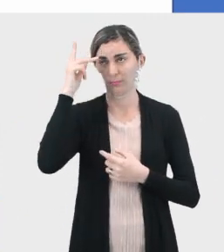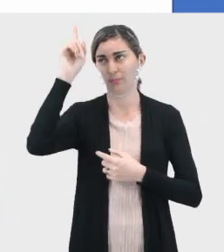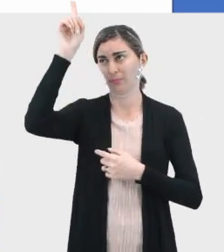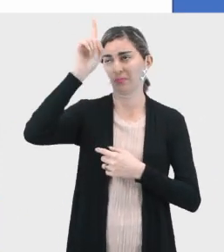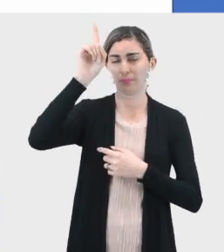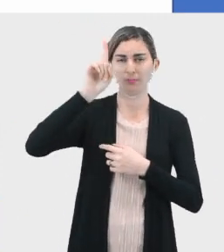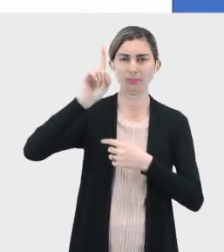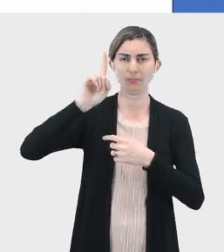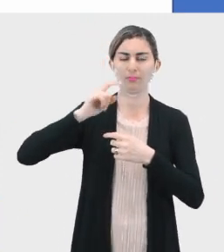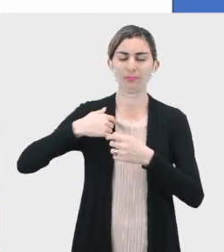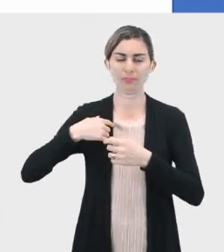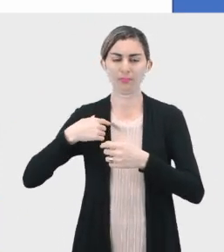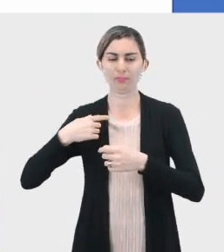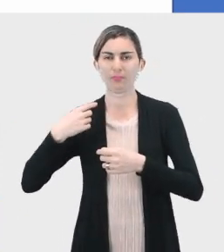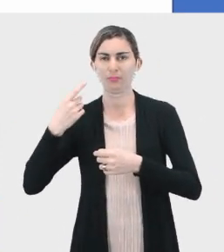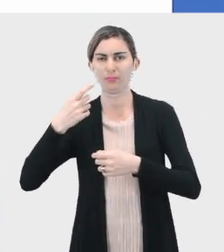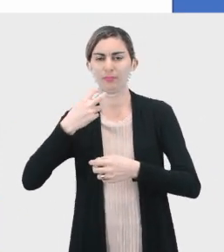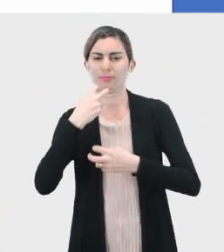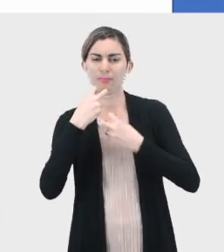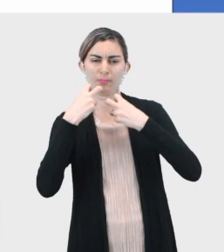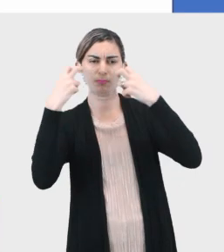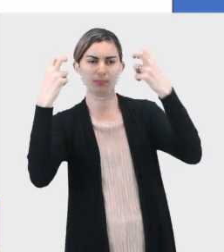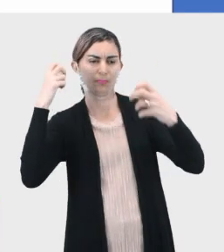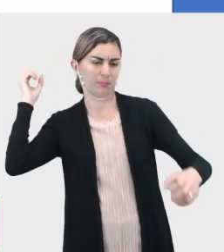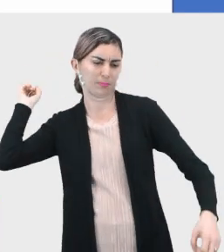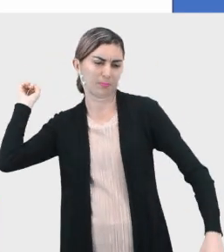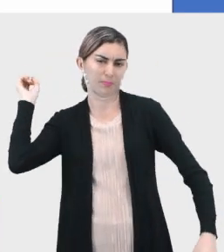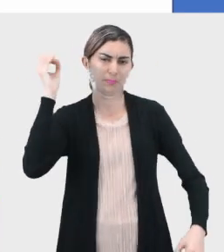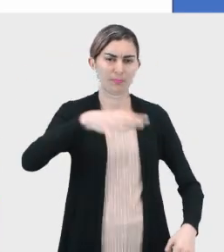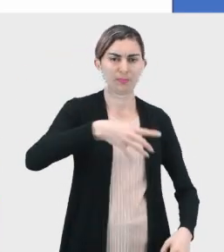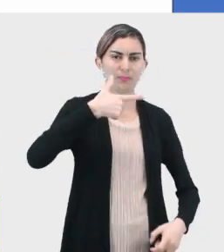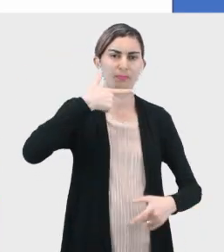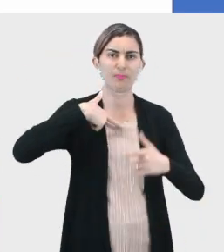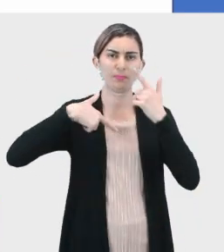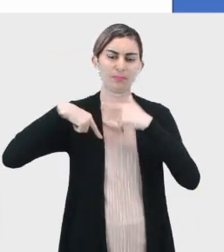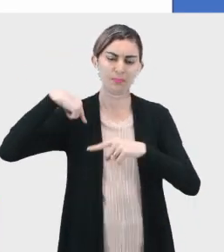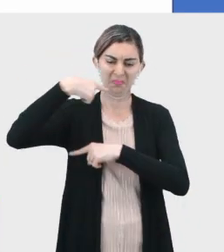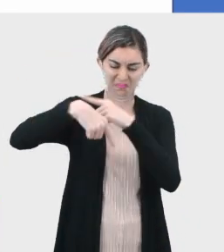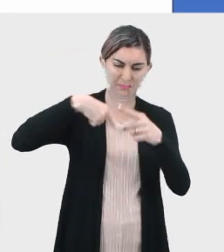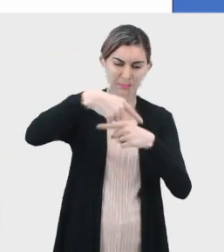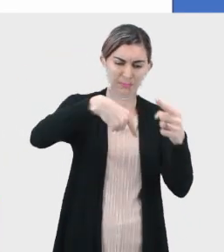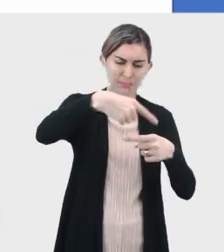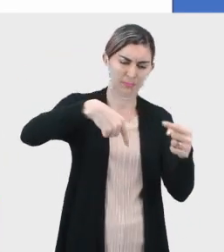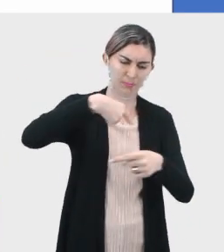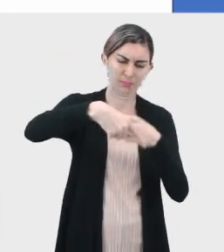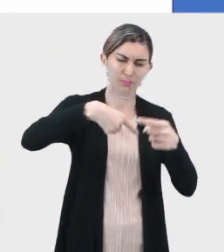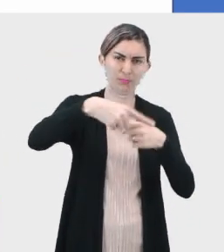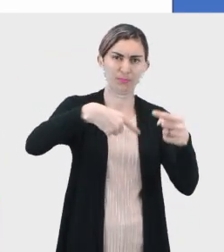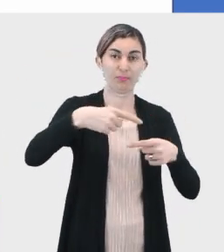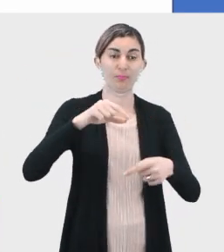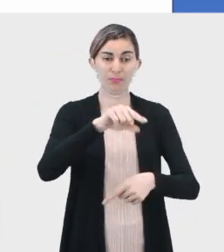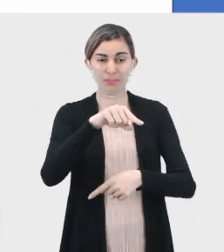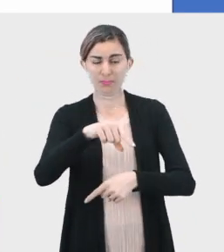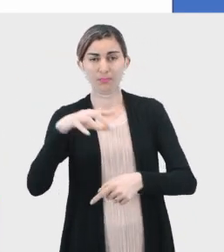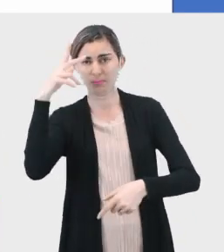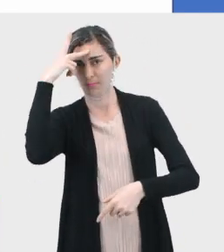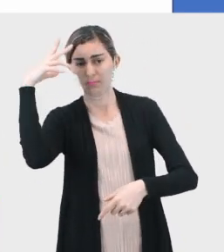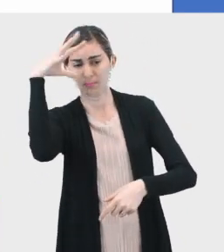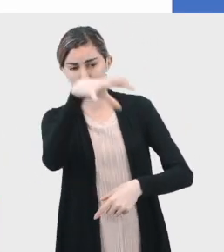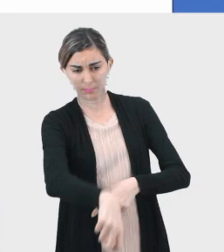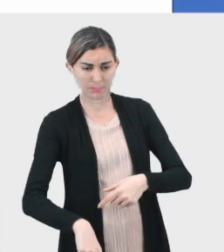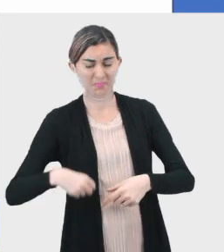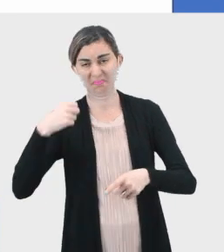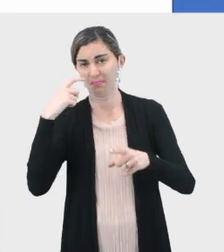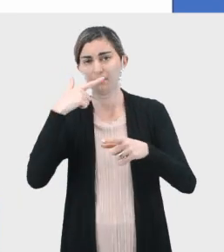uma pessoa lá de cima dá um grito e atira o queijo que sai rolando ladeira abaixo. Aquele